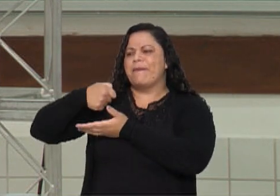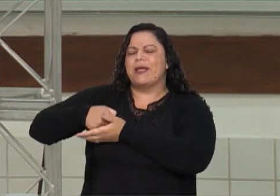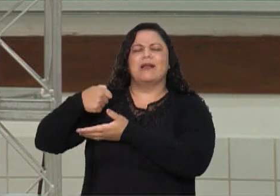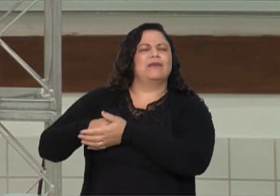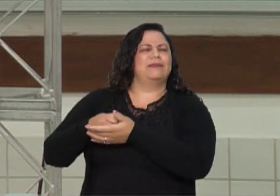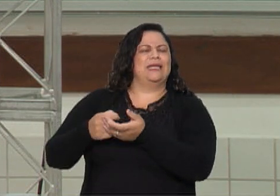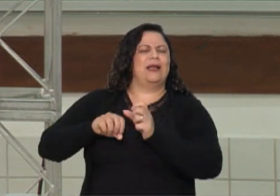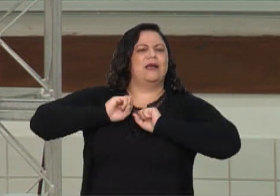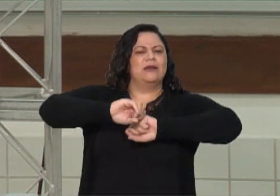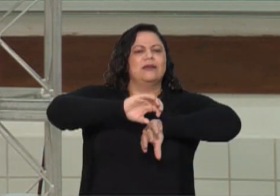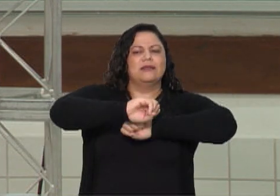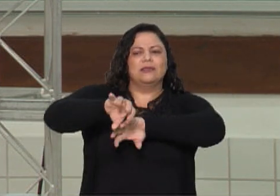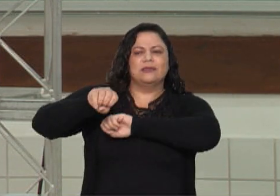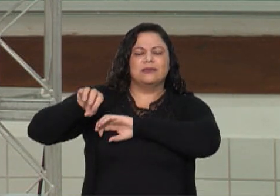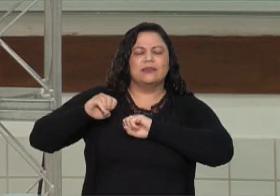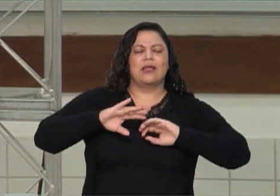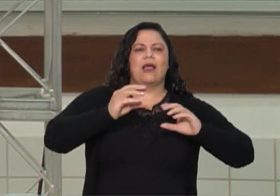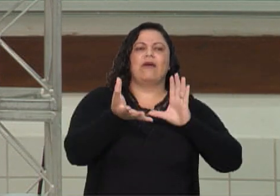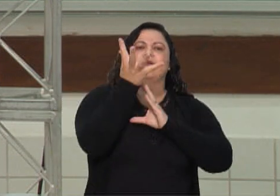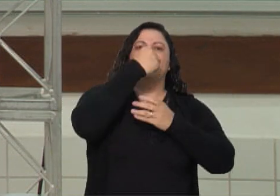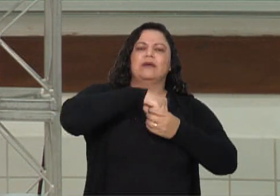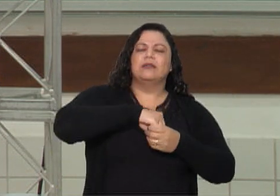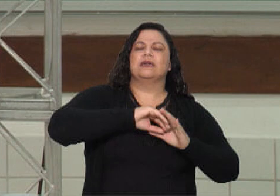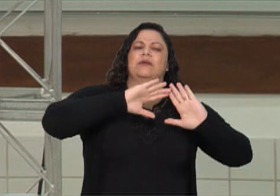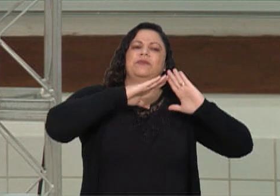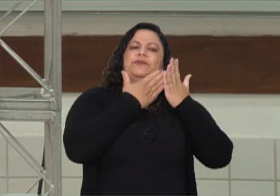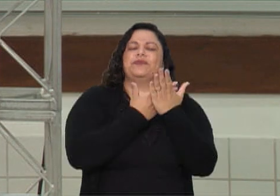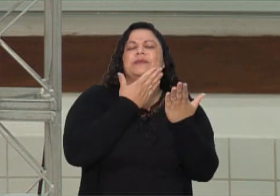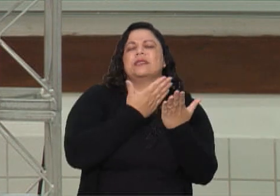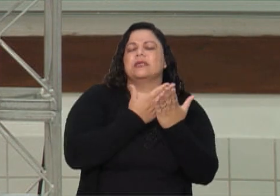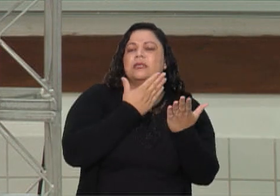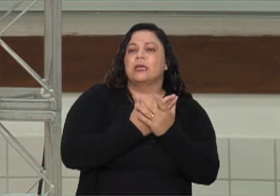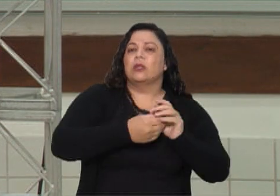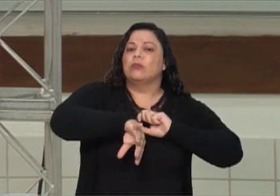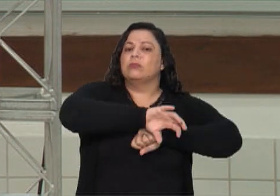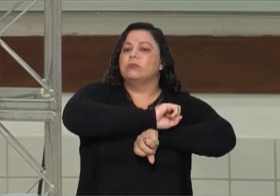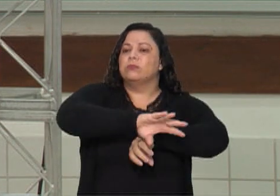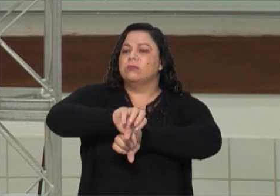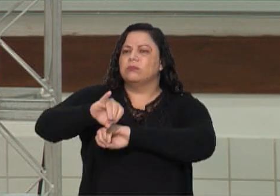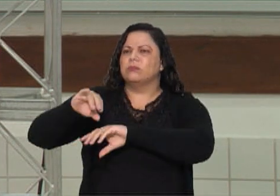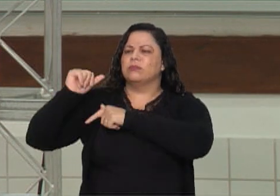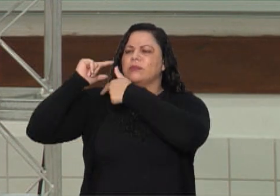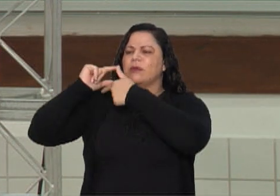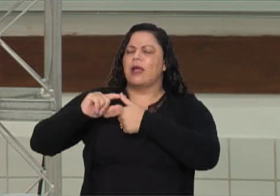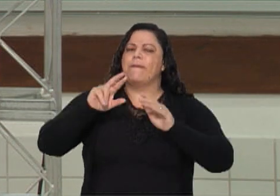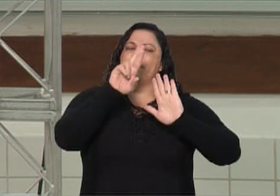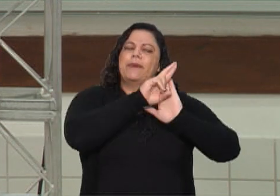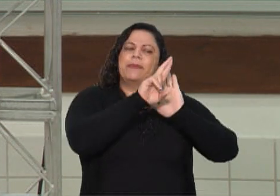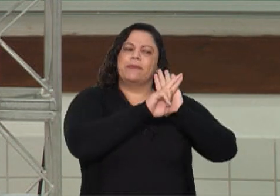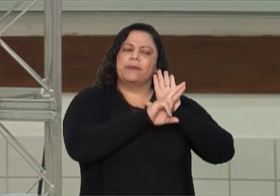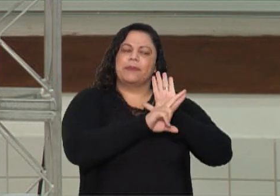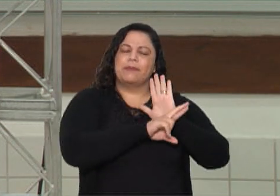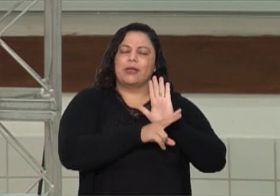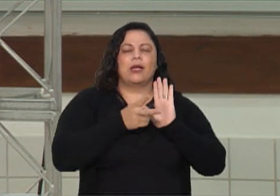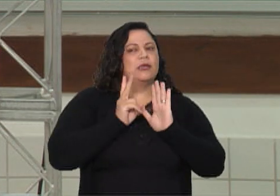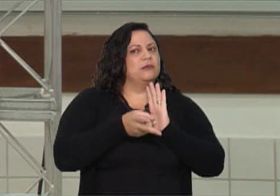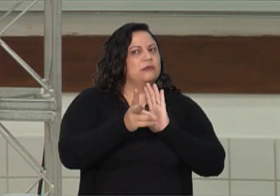nas academias de belas artes, nas escolas de belas artes, que é aquela que segue as regrinhas